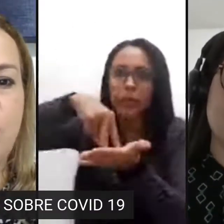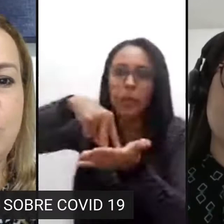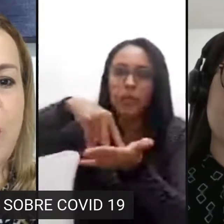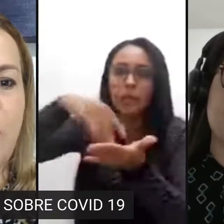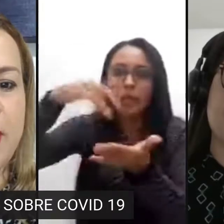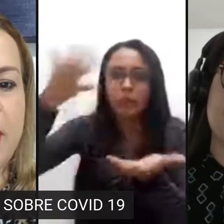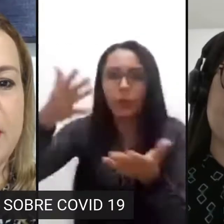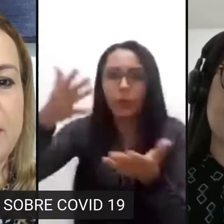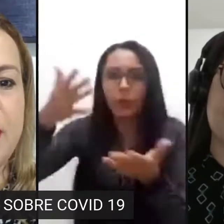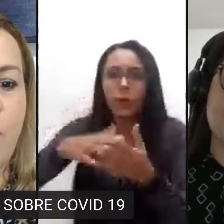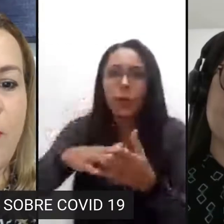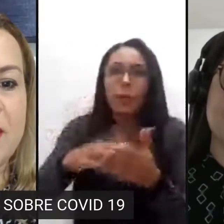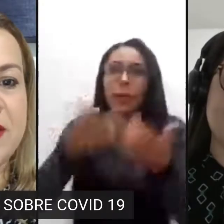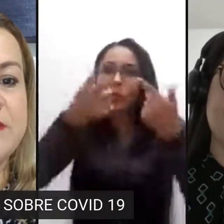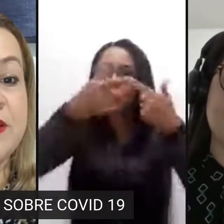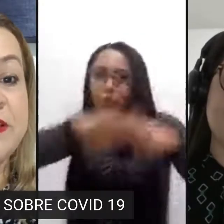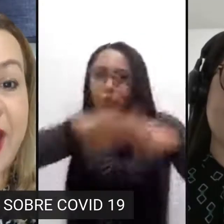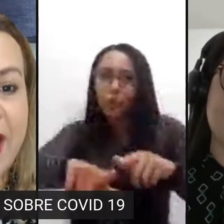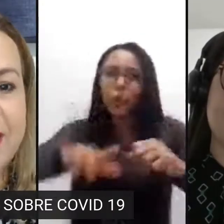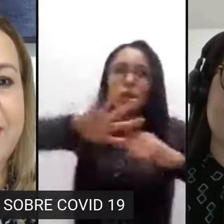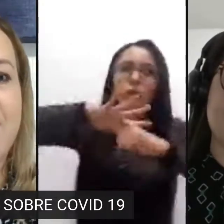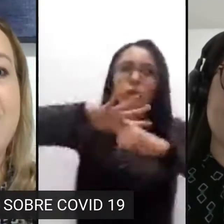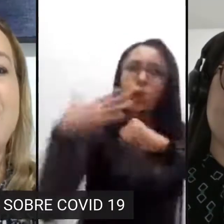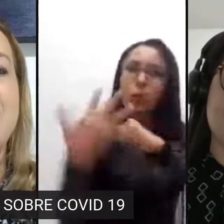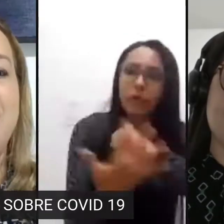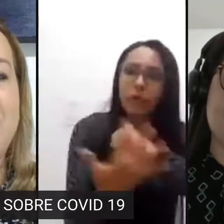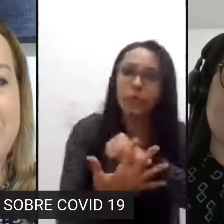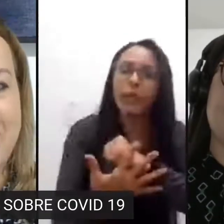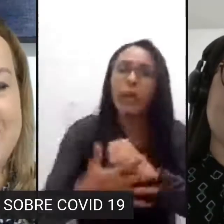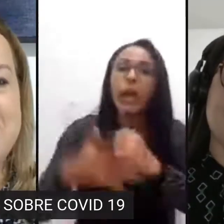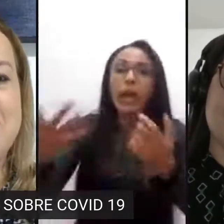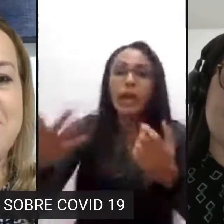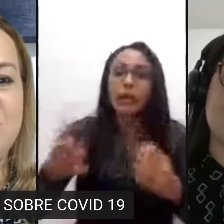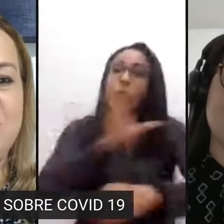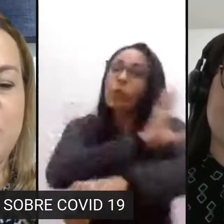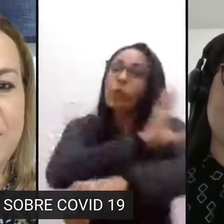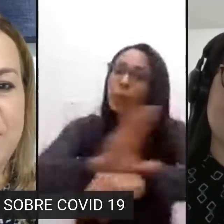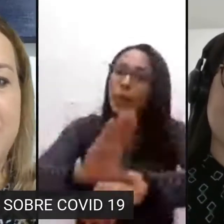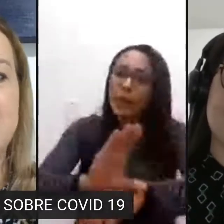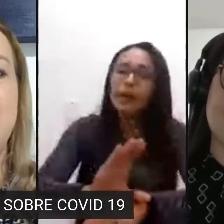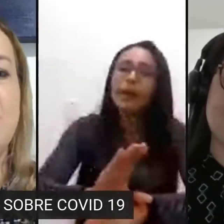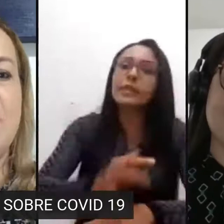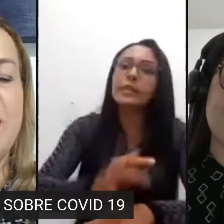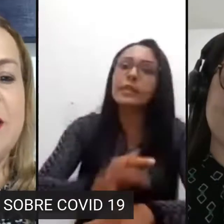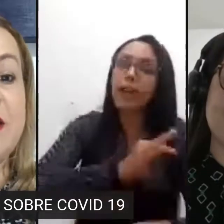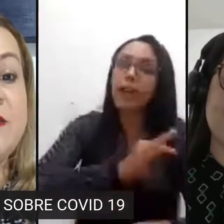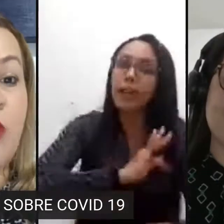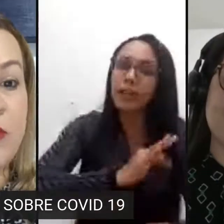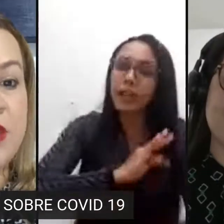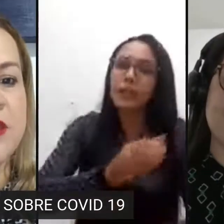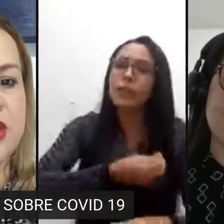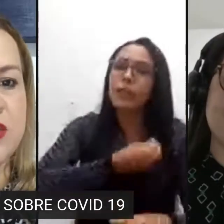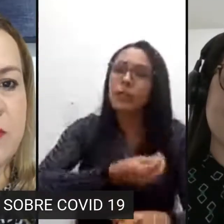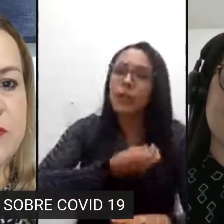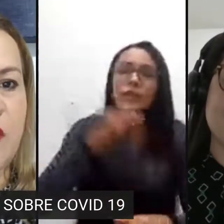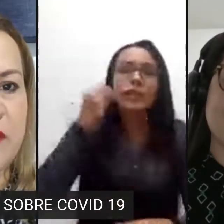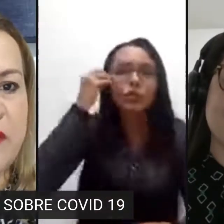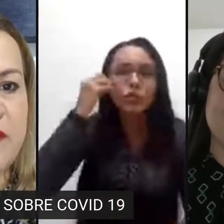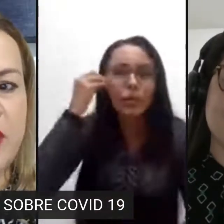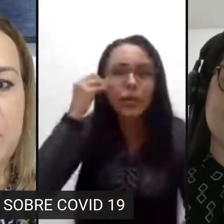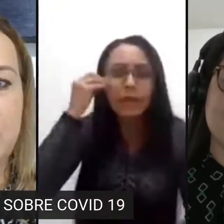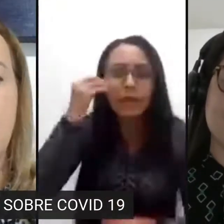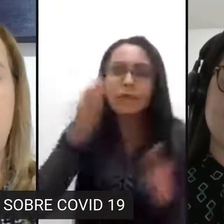nada melhor do que alguém que tem competência técnica, vivência e experiência desse momento que